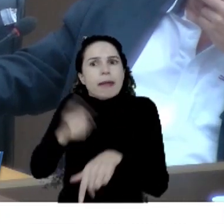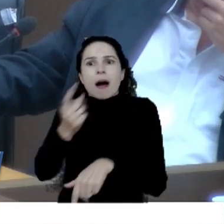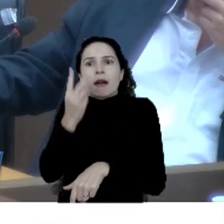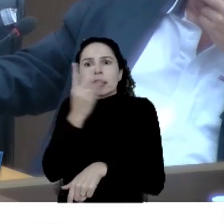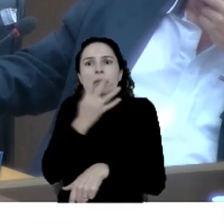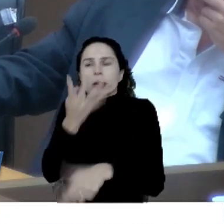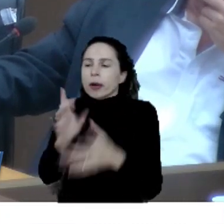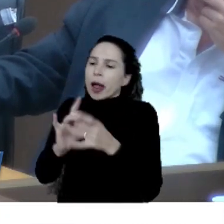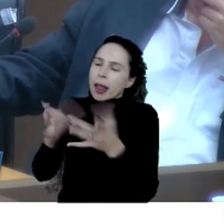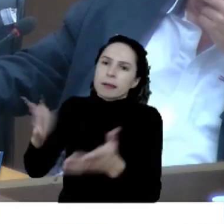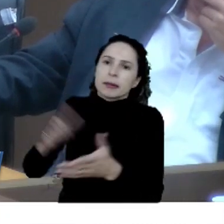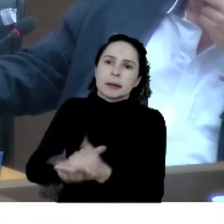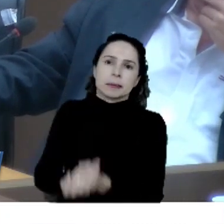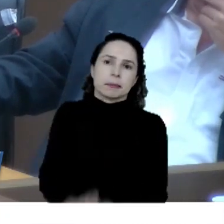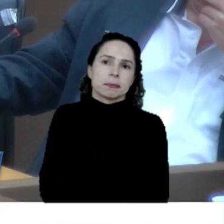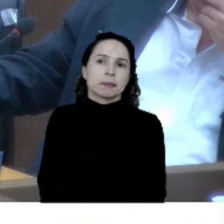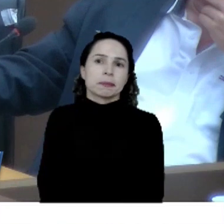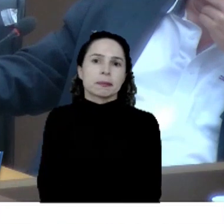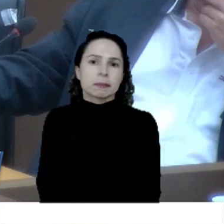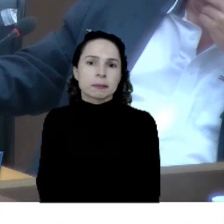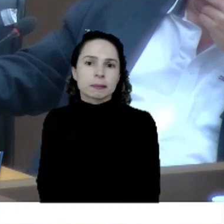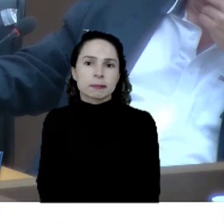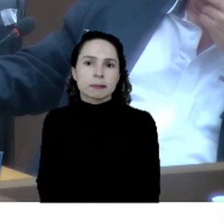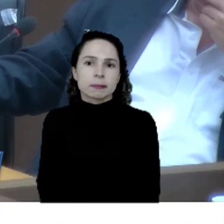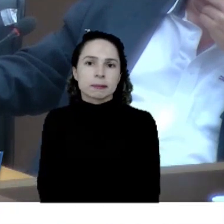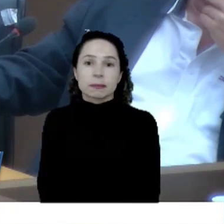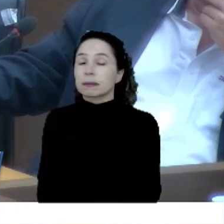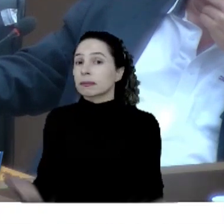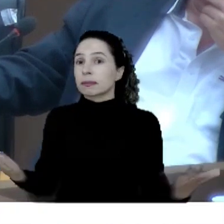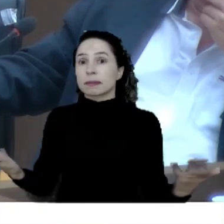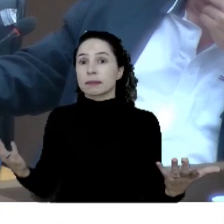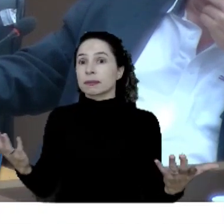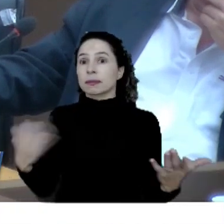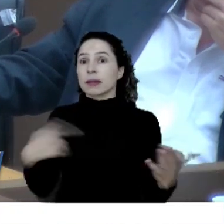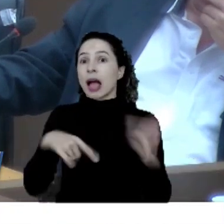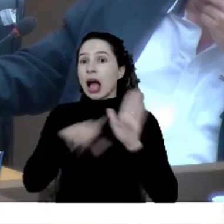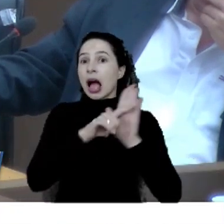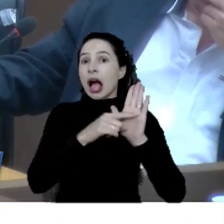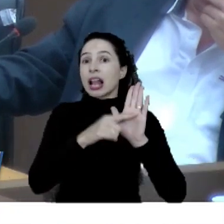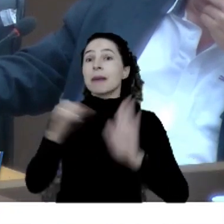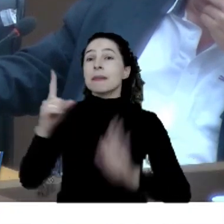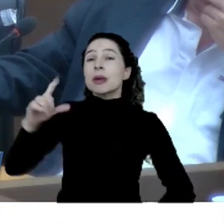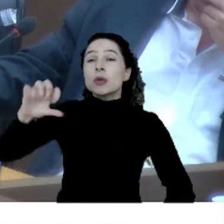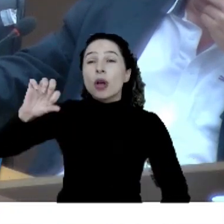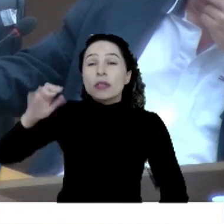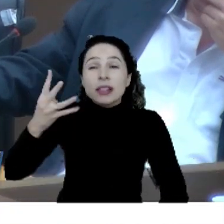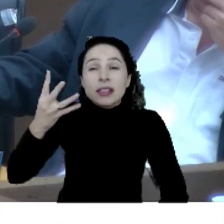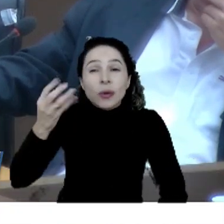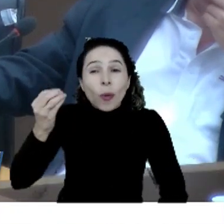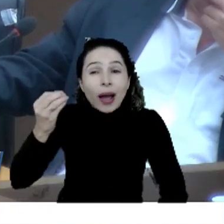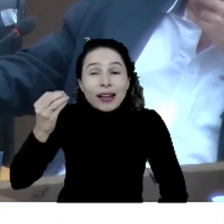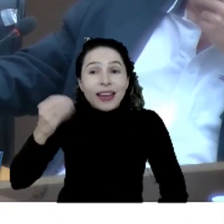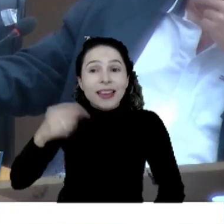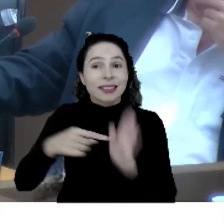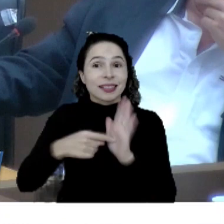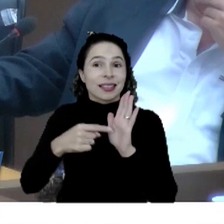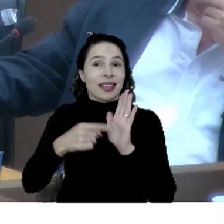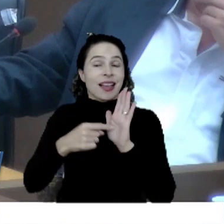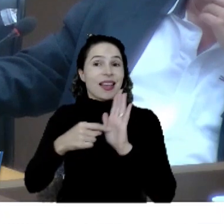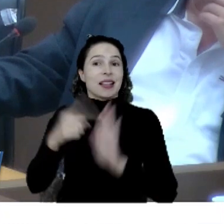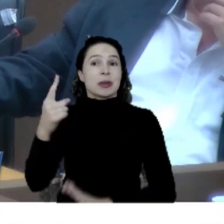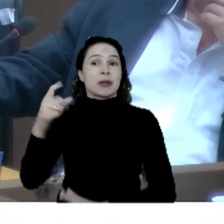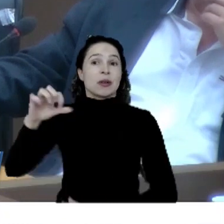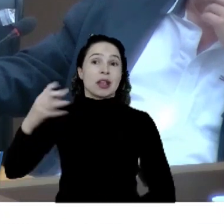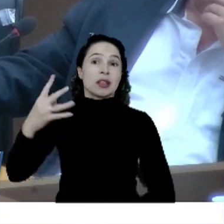audiência do custódia. O código penal é de 1940. O código de processo penal é de 42 e